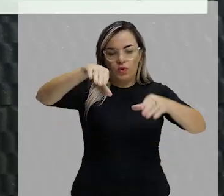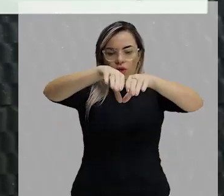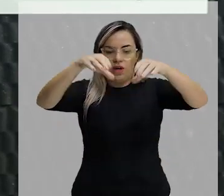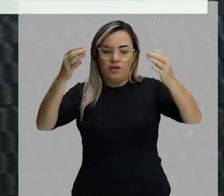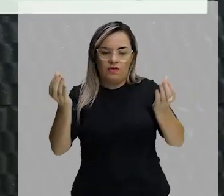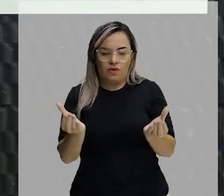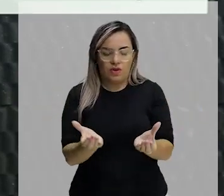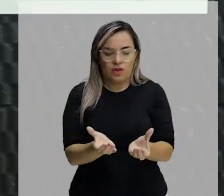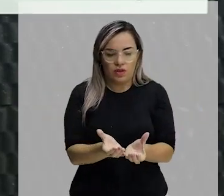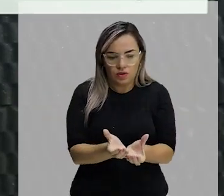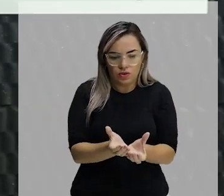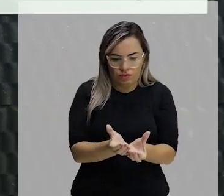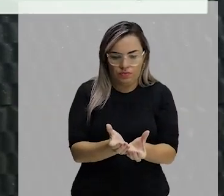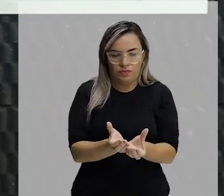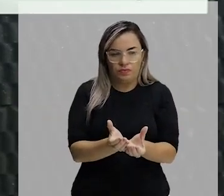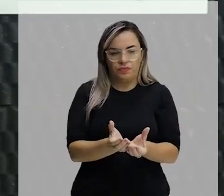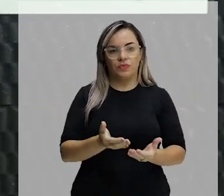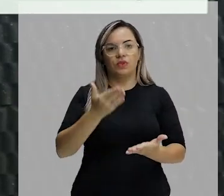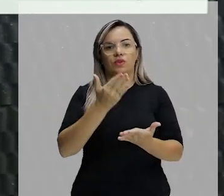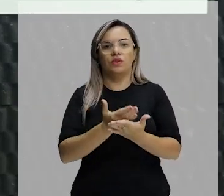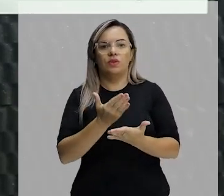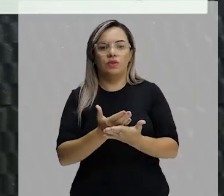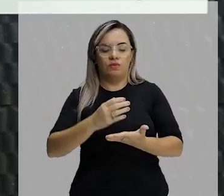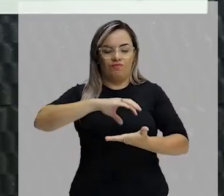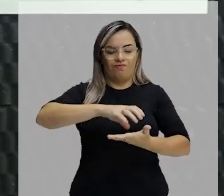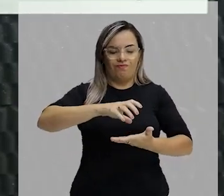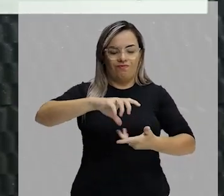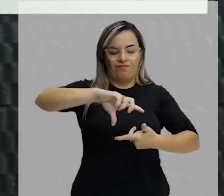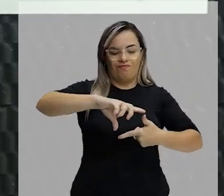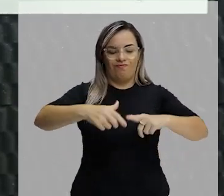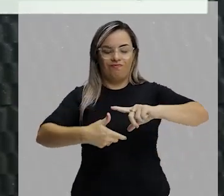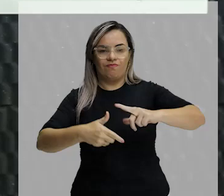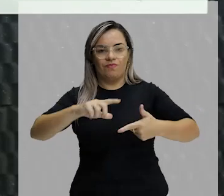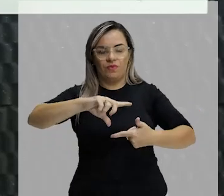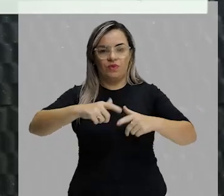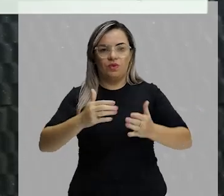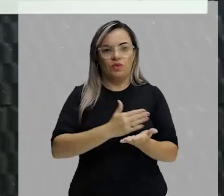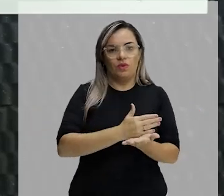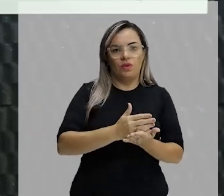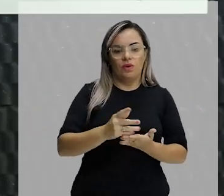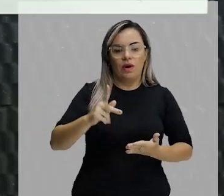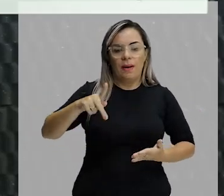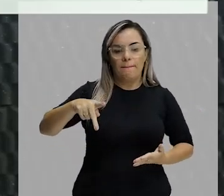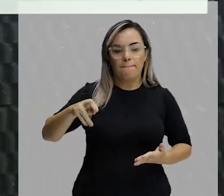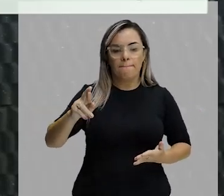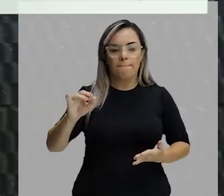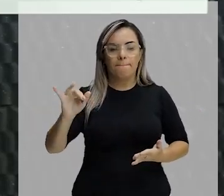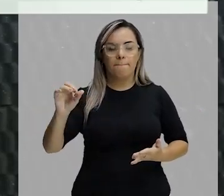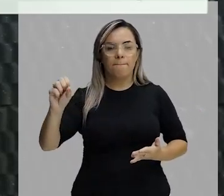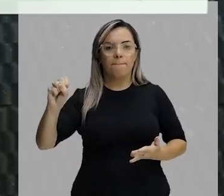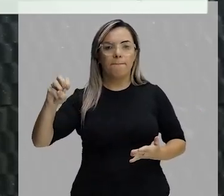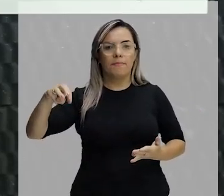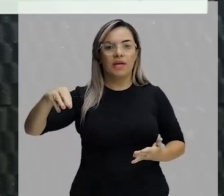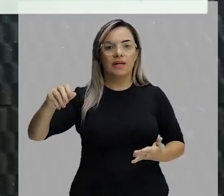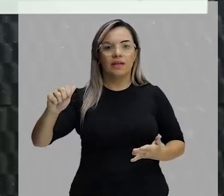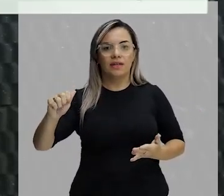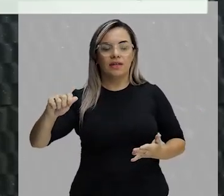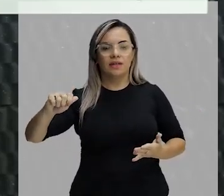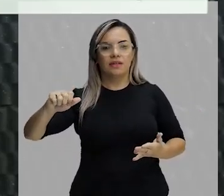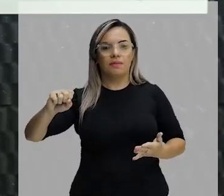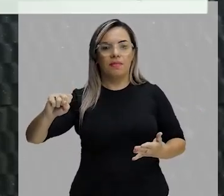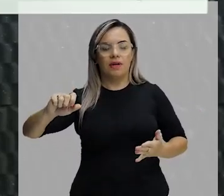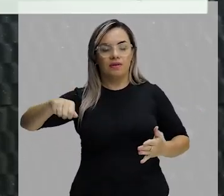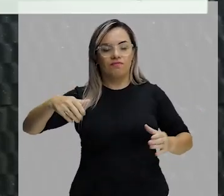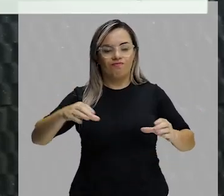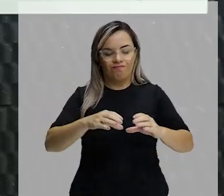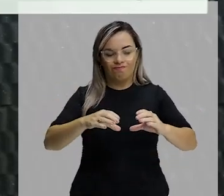fazendo o estudo dos poliedros, né? Começando com o prisma, né? Falamos já a aula sobre o prisma. Para quem ainda